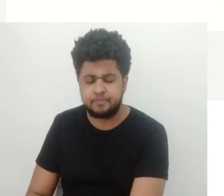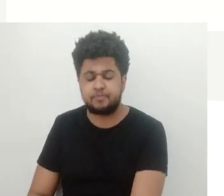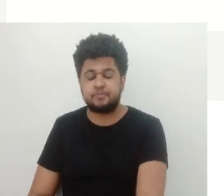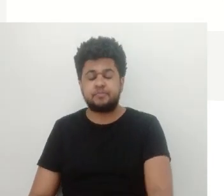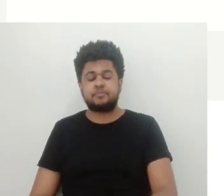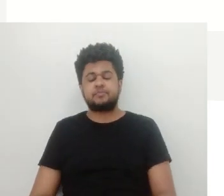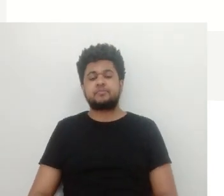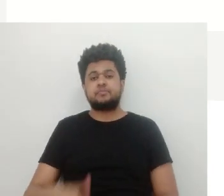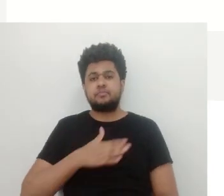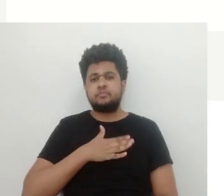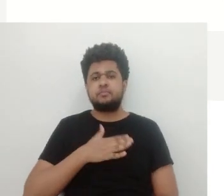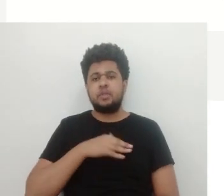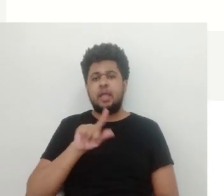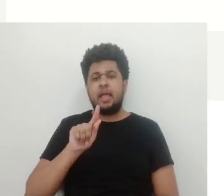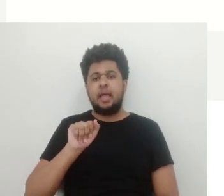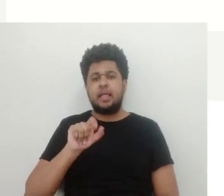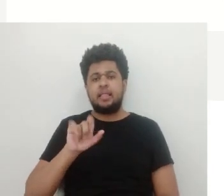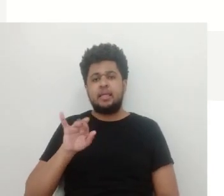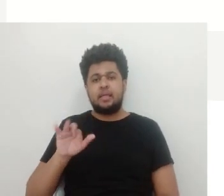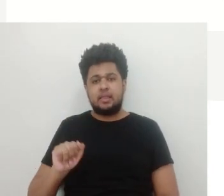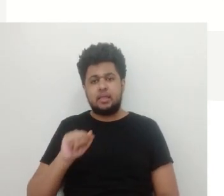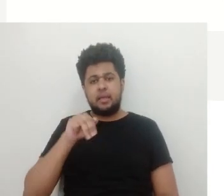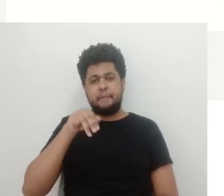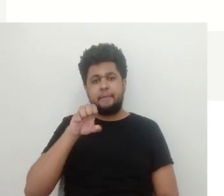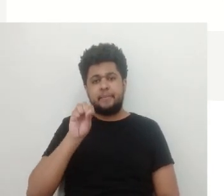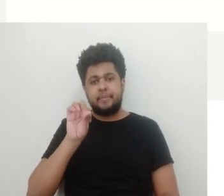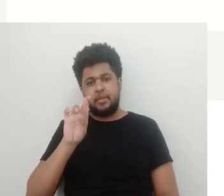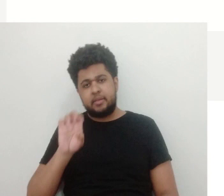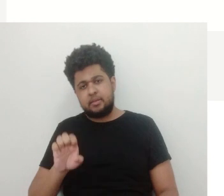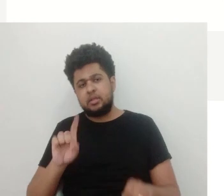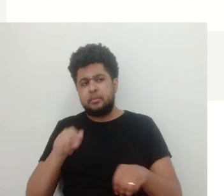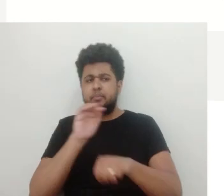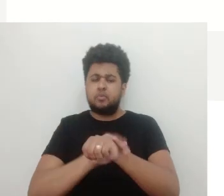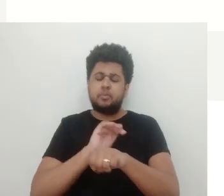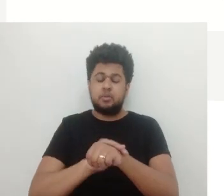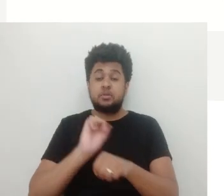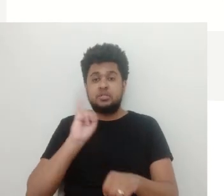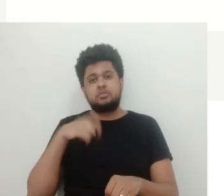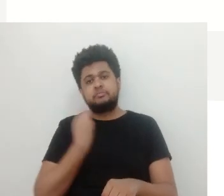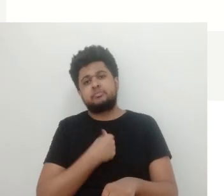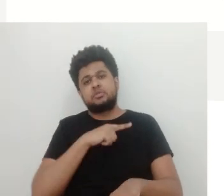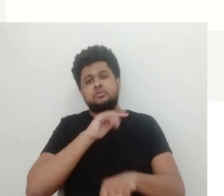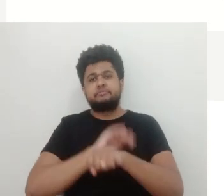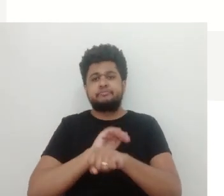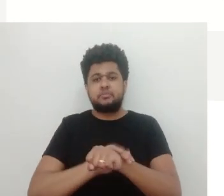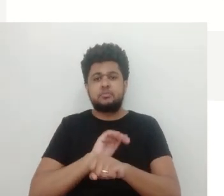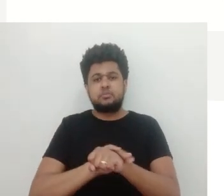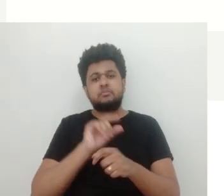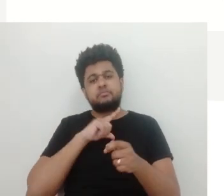Mariátegui, Mário de Andrade, Antônio Cândido, Lília Schwartz,